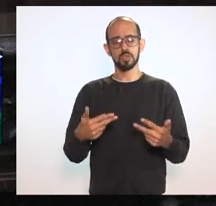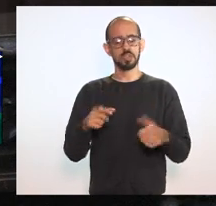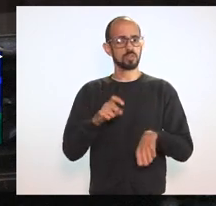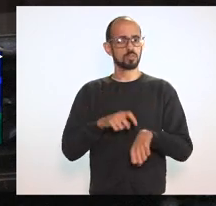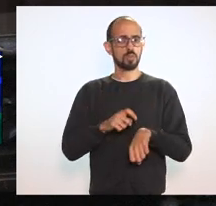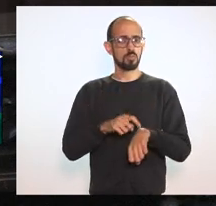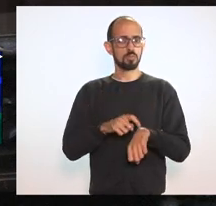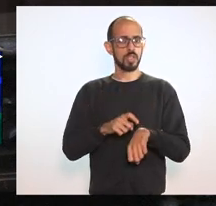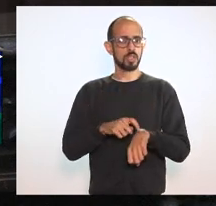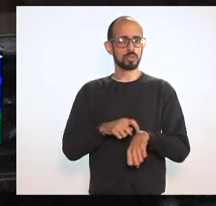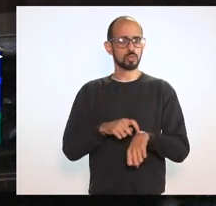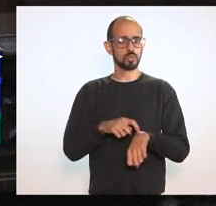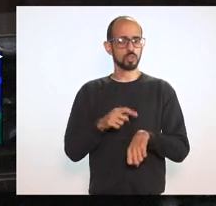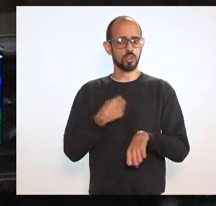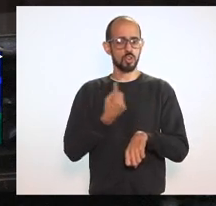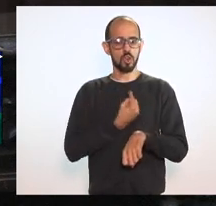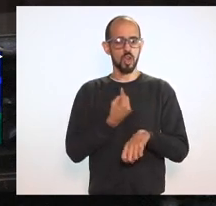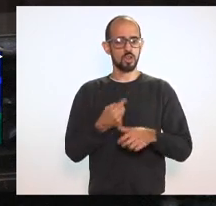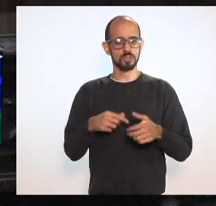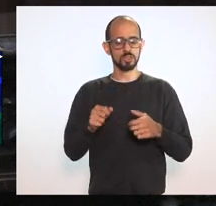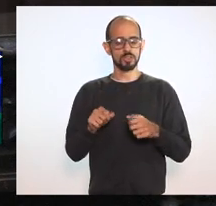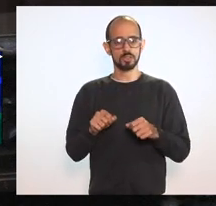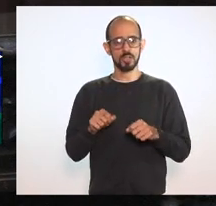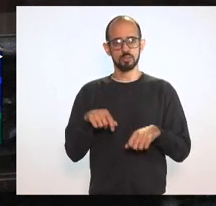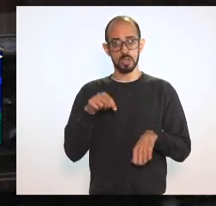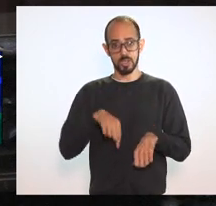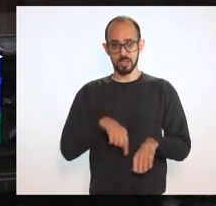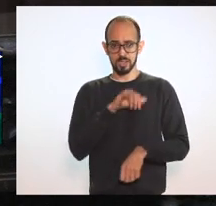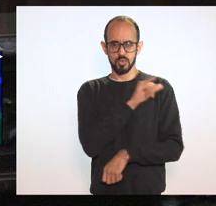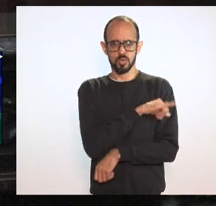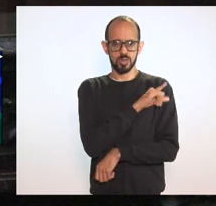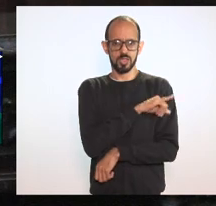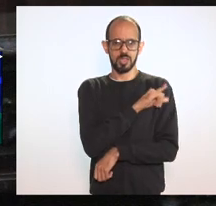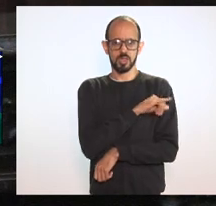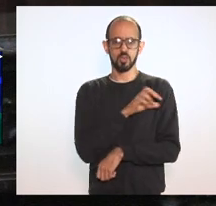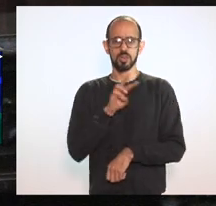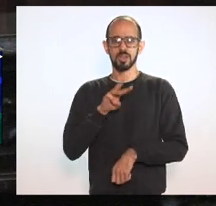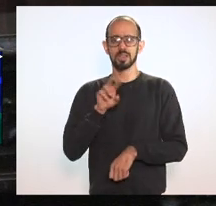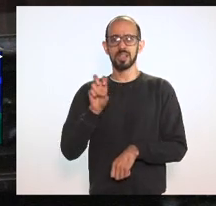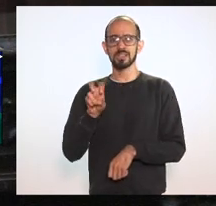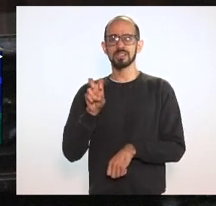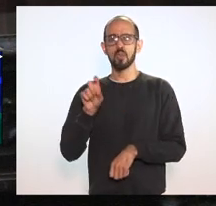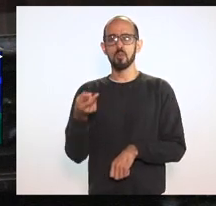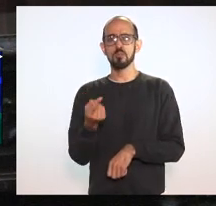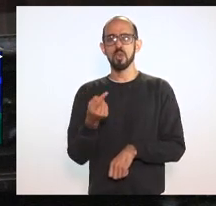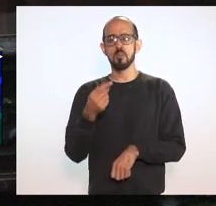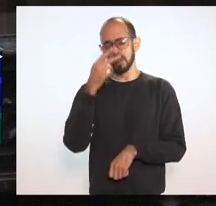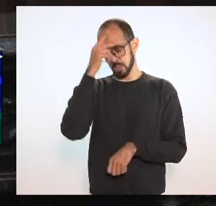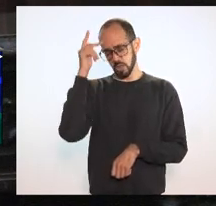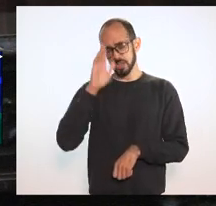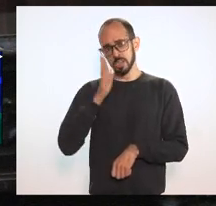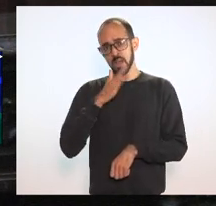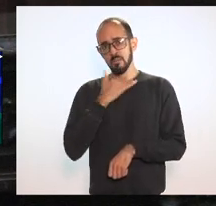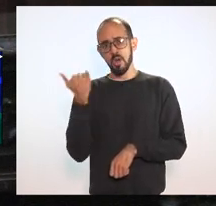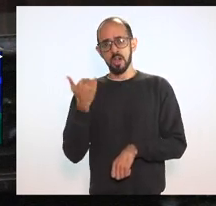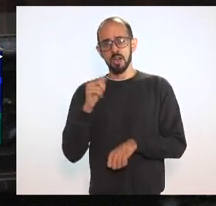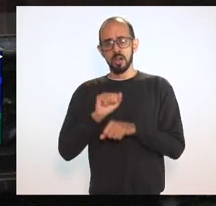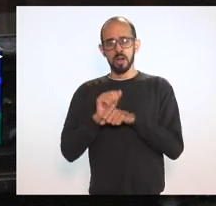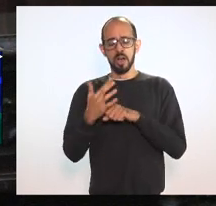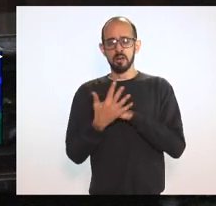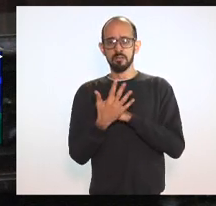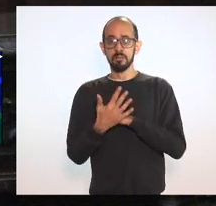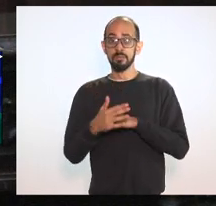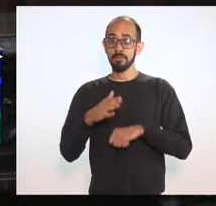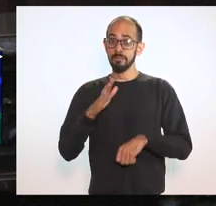em que a gente passa no estado do Rio de Janeiro de 35 mil mortos no momento em que a gente